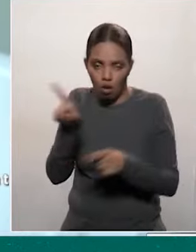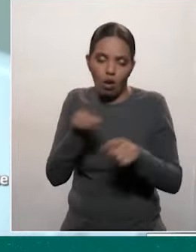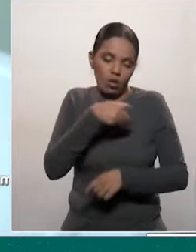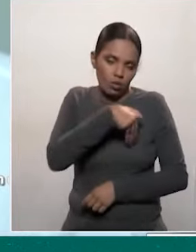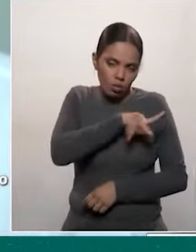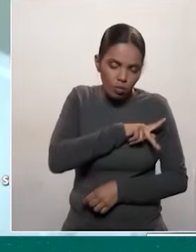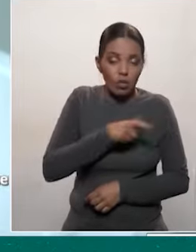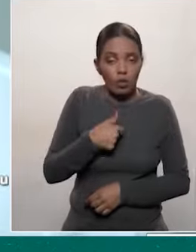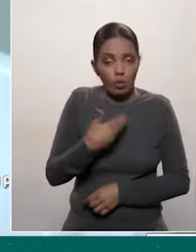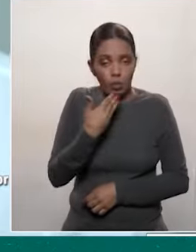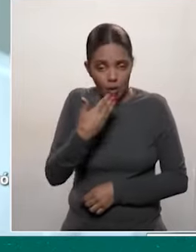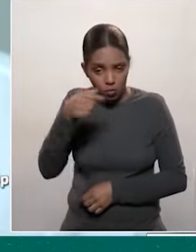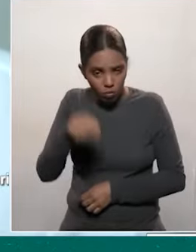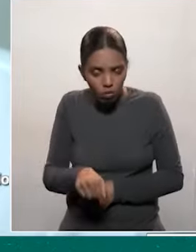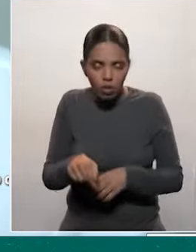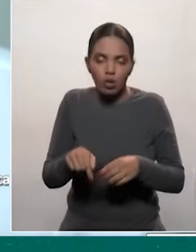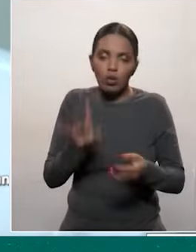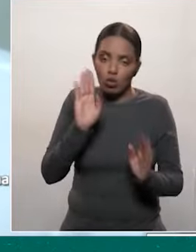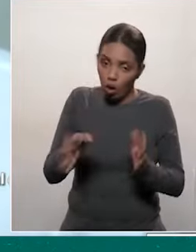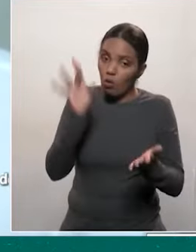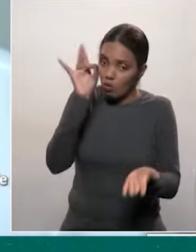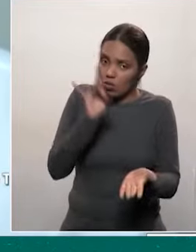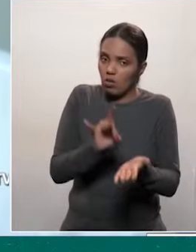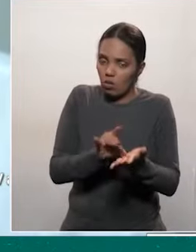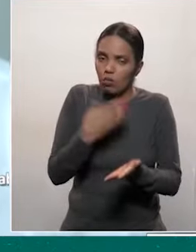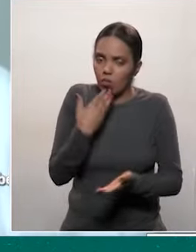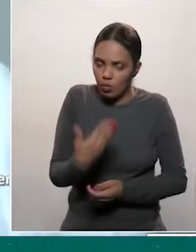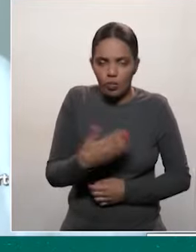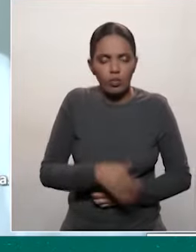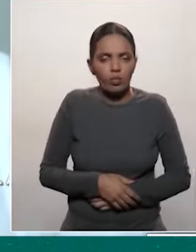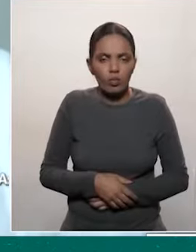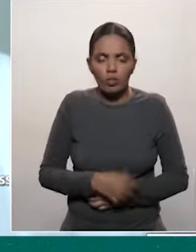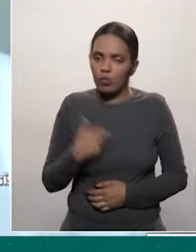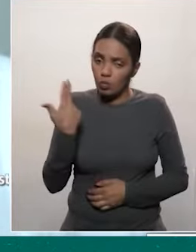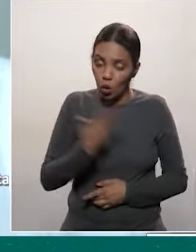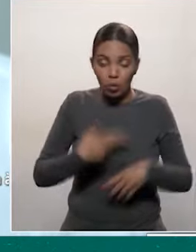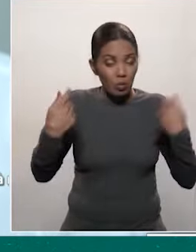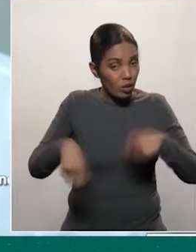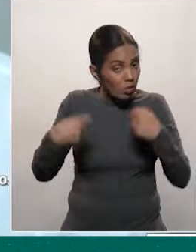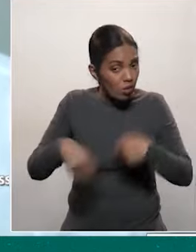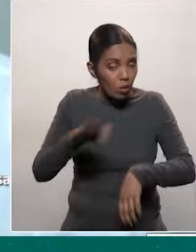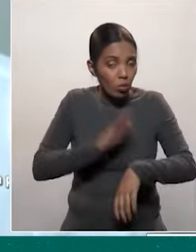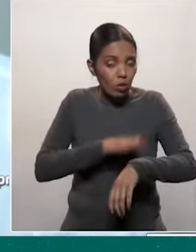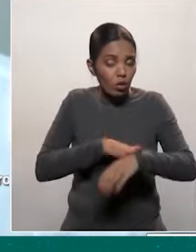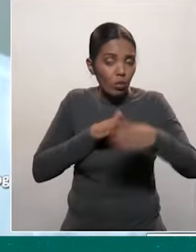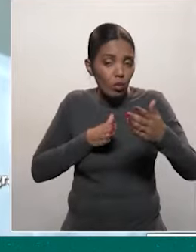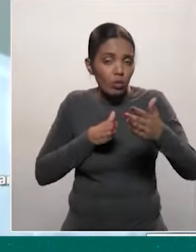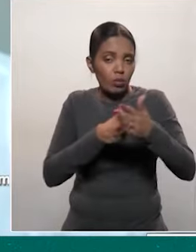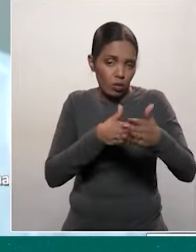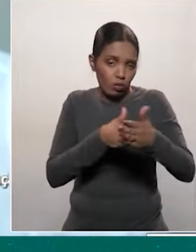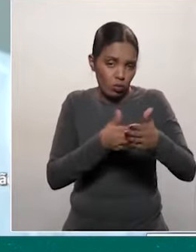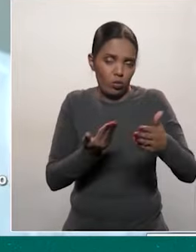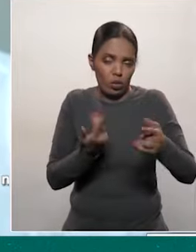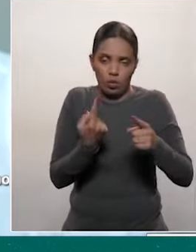peço aqui, já fiz oficialmente, que a gente tenha um tempo mínimo aqui na nossa Assembleia